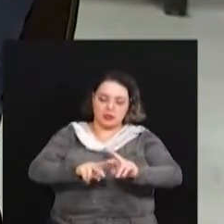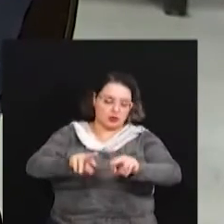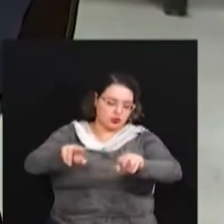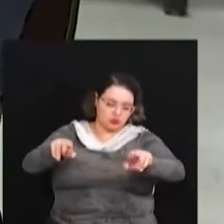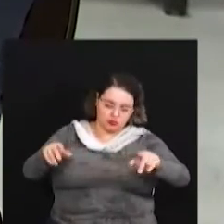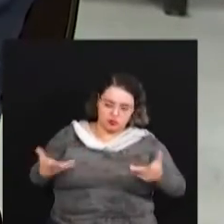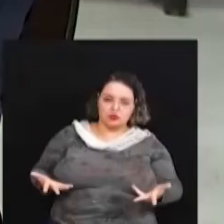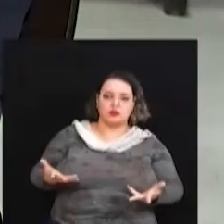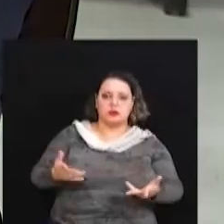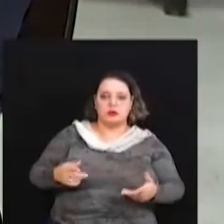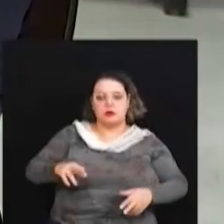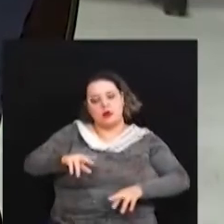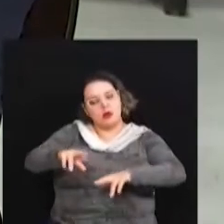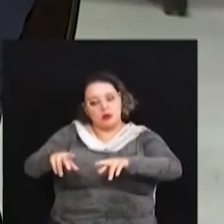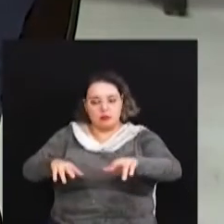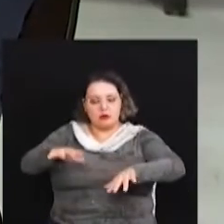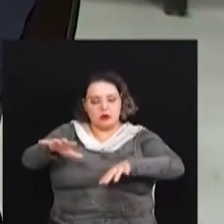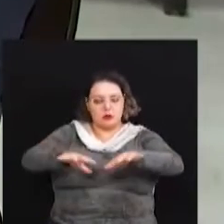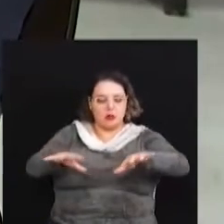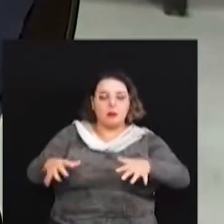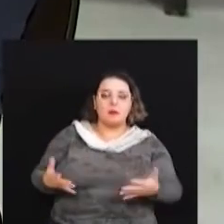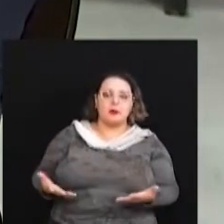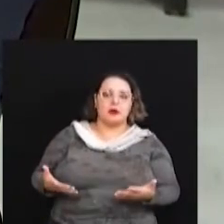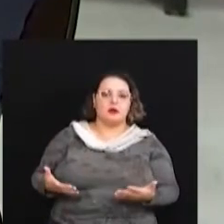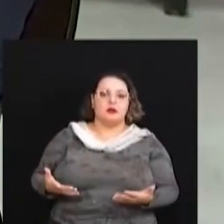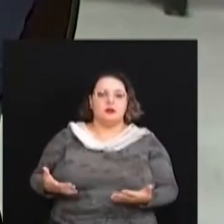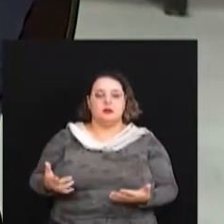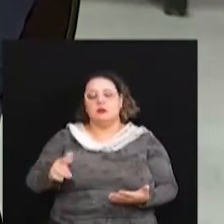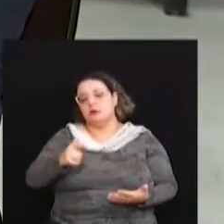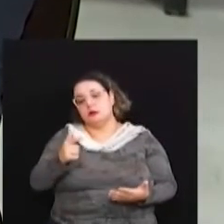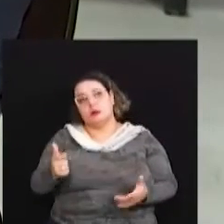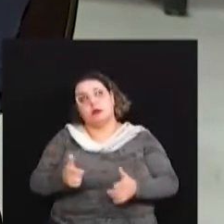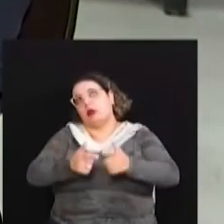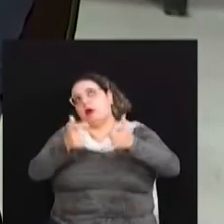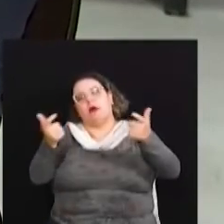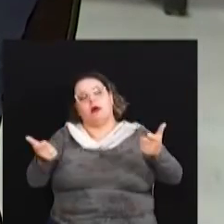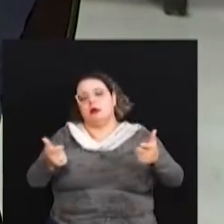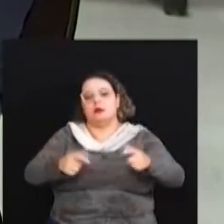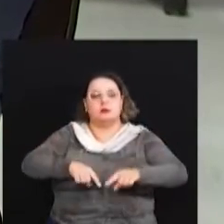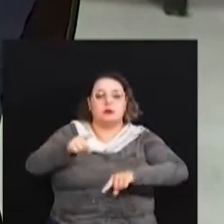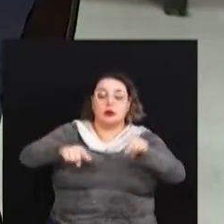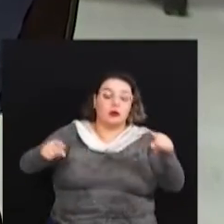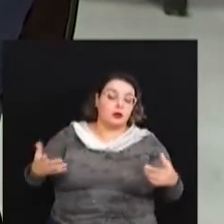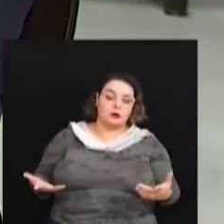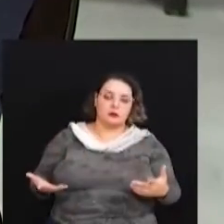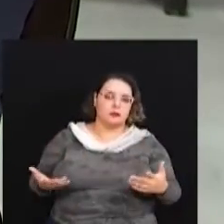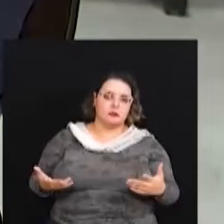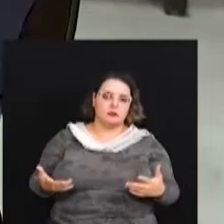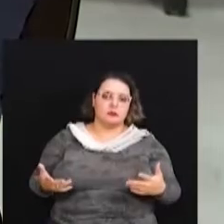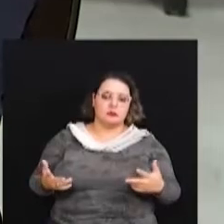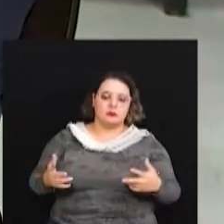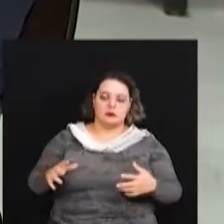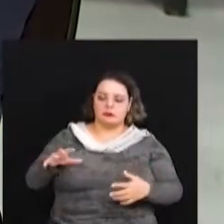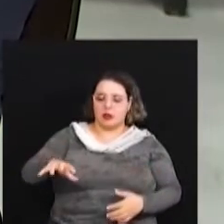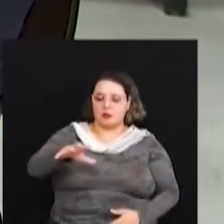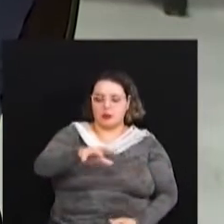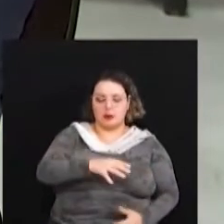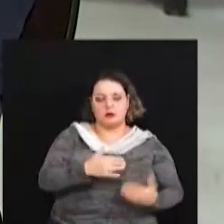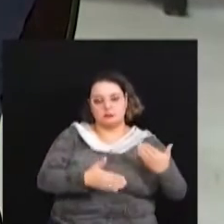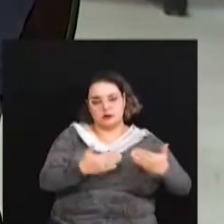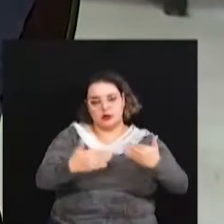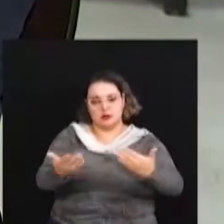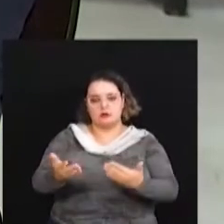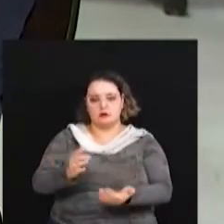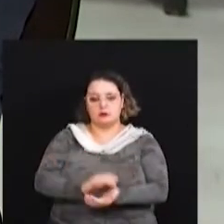para todas as regiões, varia um pouquinho de região para região, mas também não tem grandes variações na mesma região ao longo do